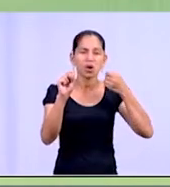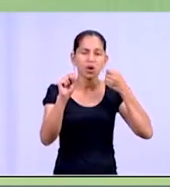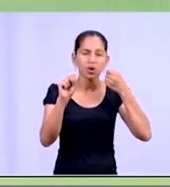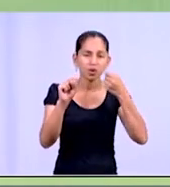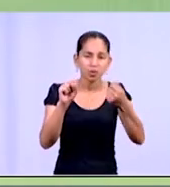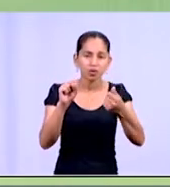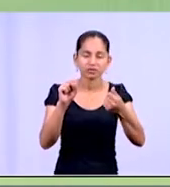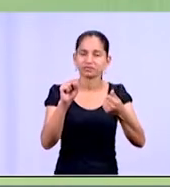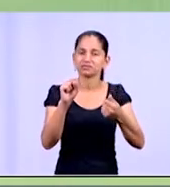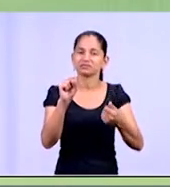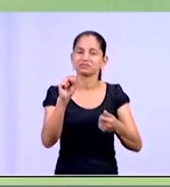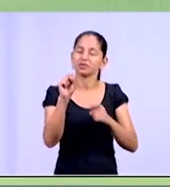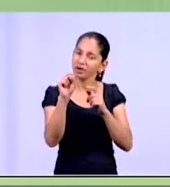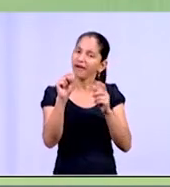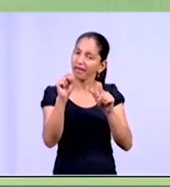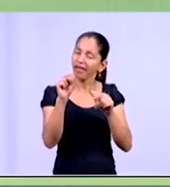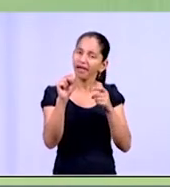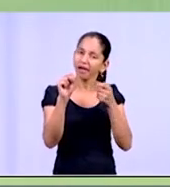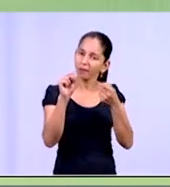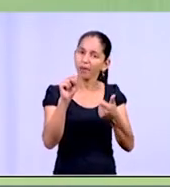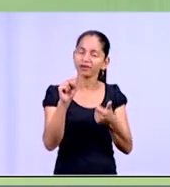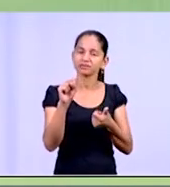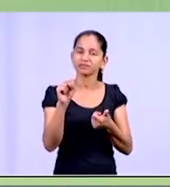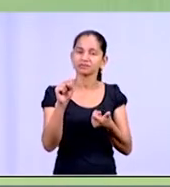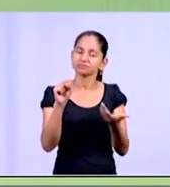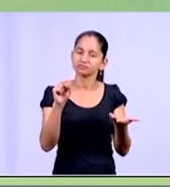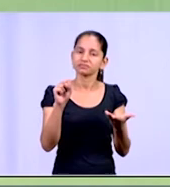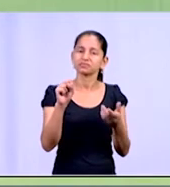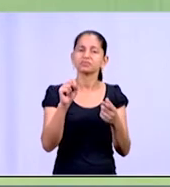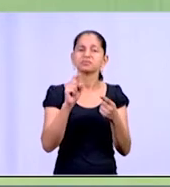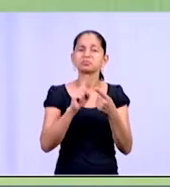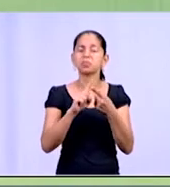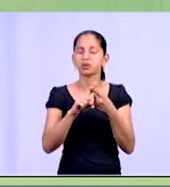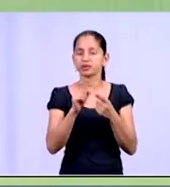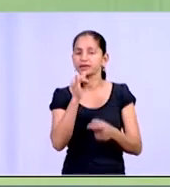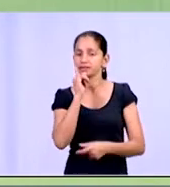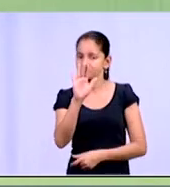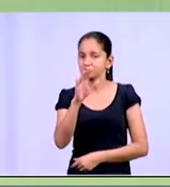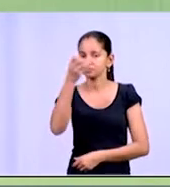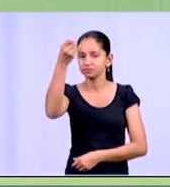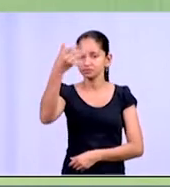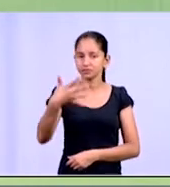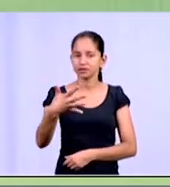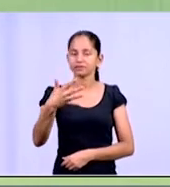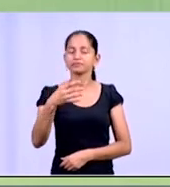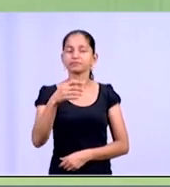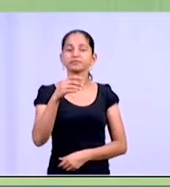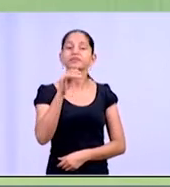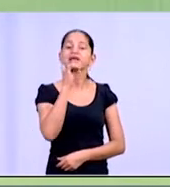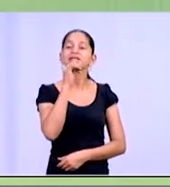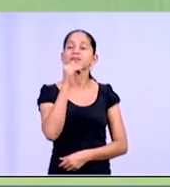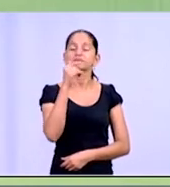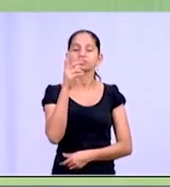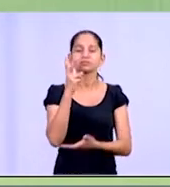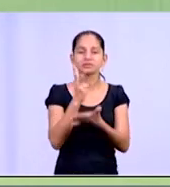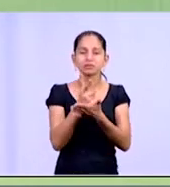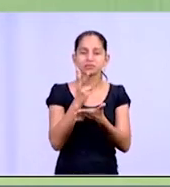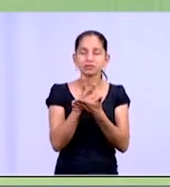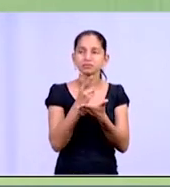né? 8 bits, gente. 8 bits, o que, que seriam 8 bits? Eu tenho 2